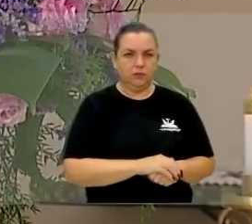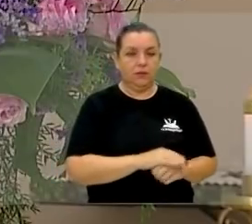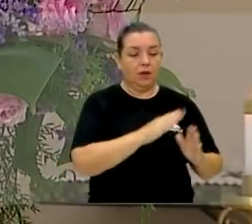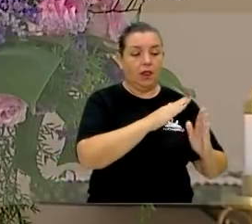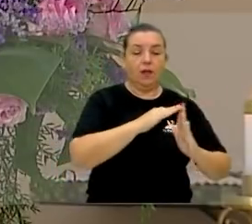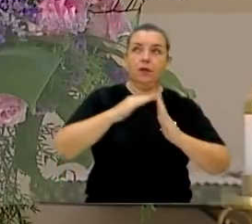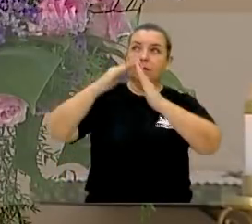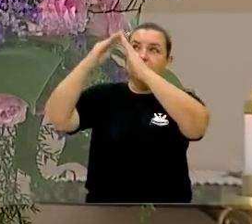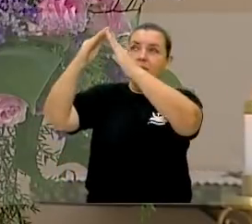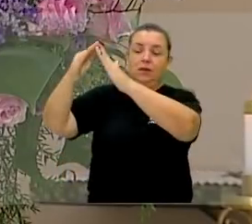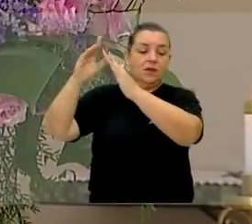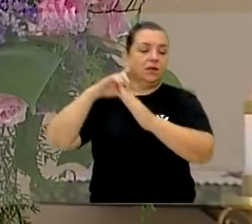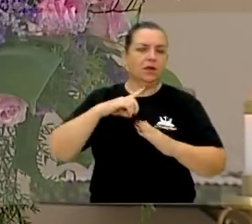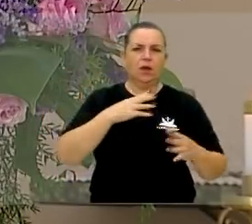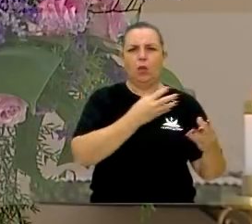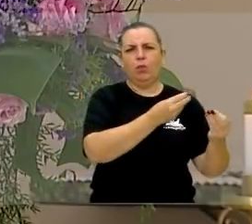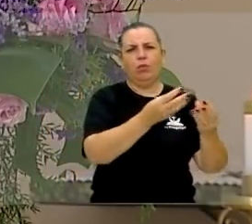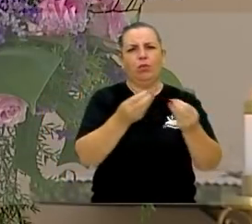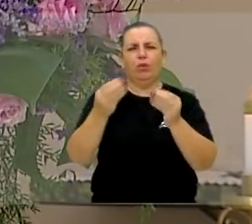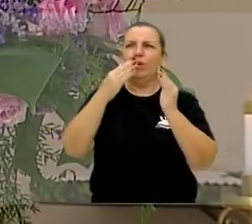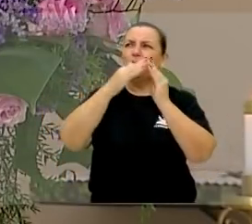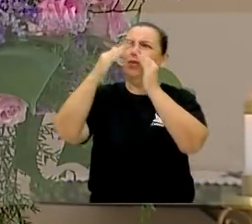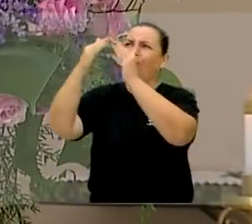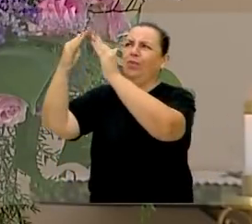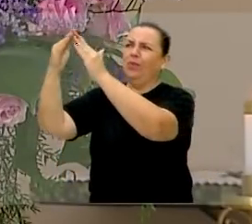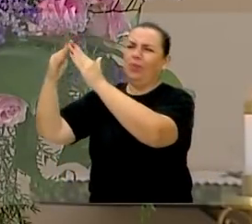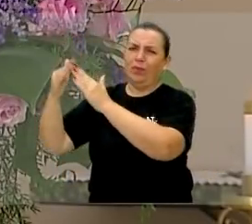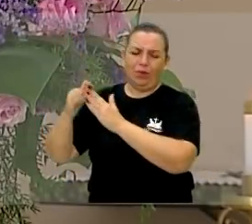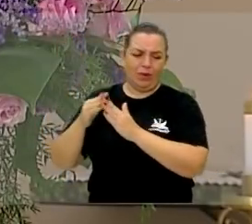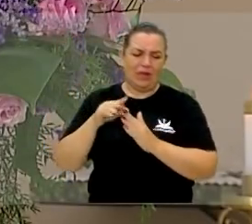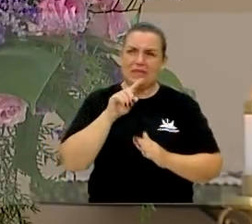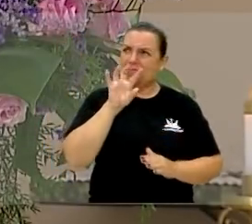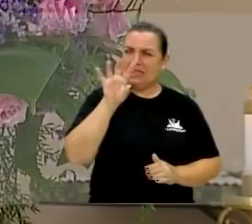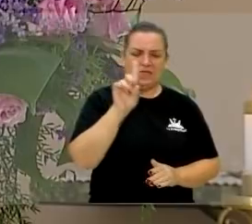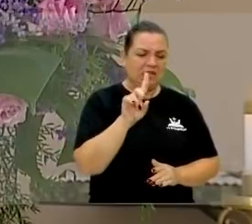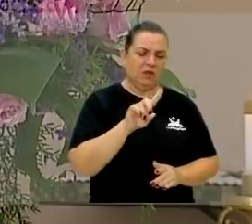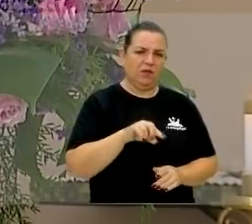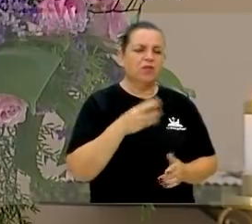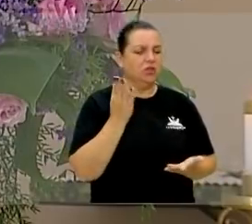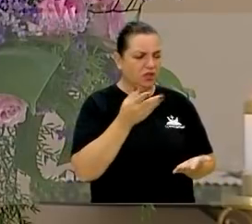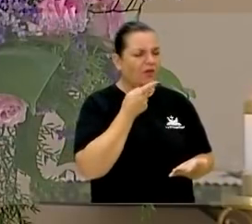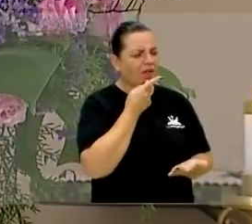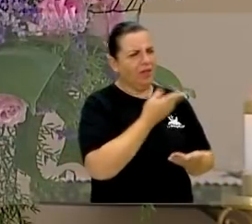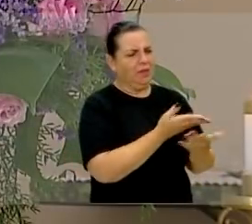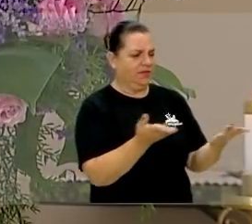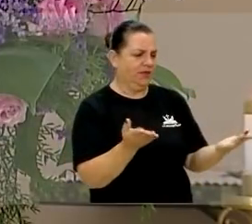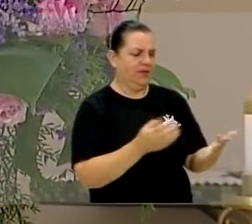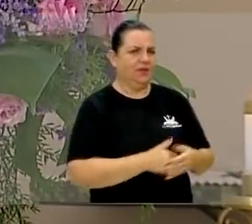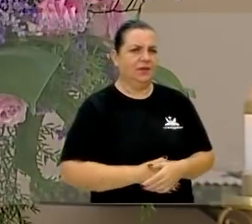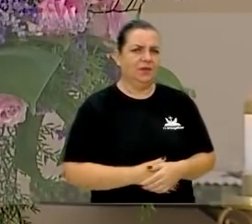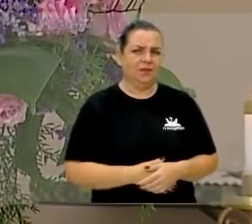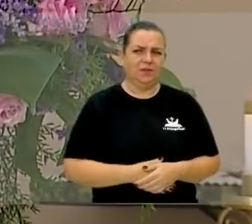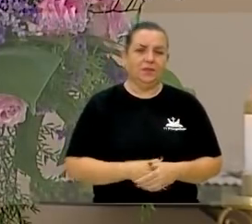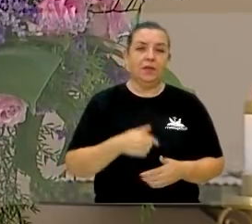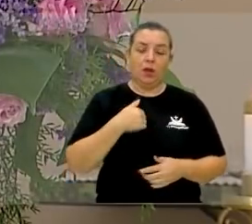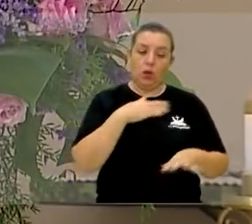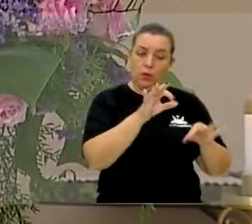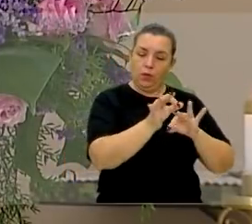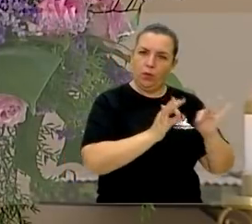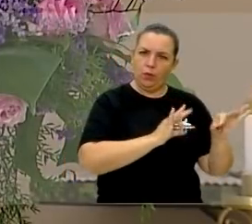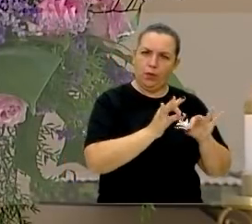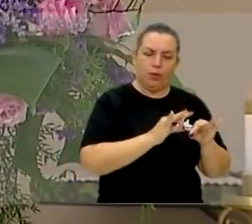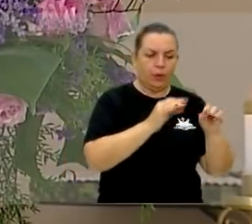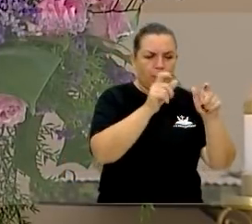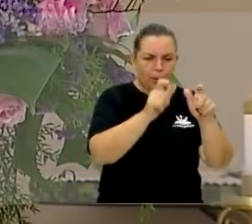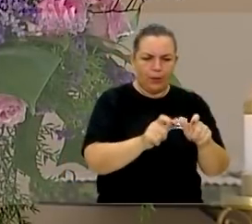há muitas moradas. Se assim não fosse, eu vos teria dito: vou preparar um lugar